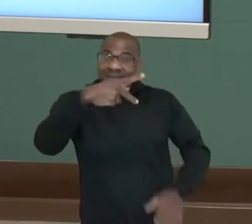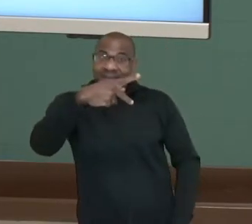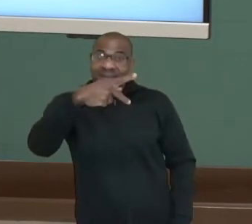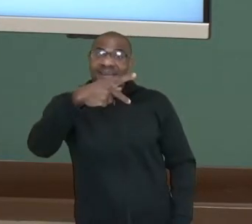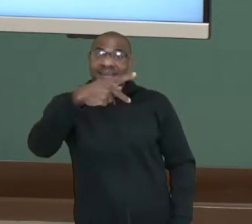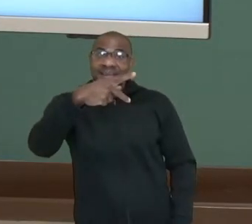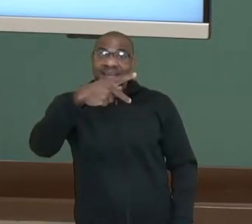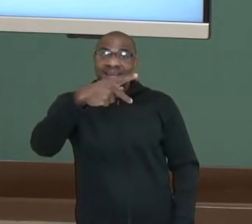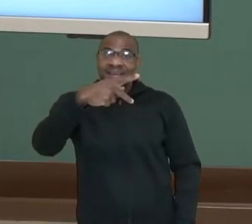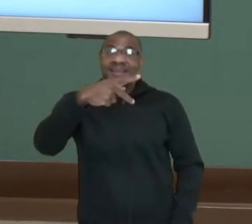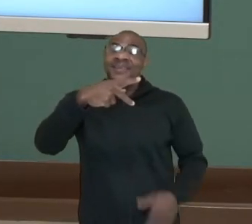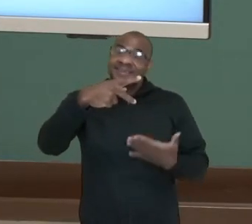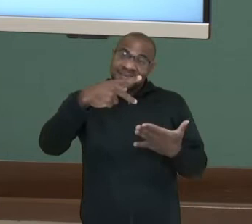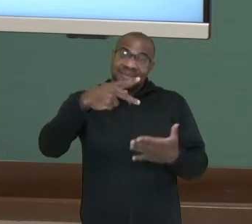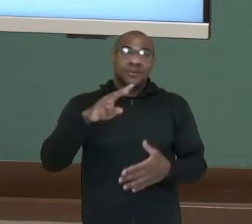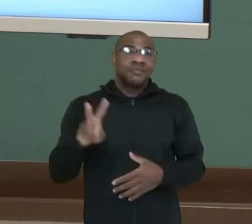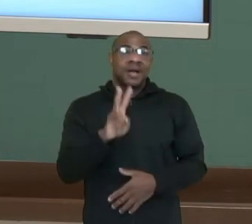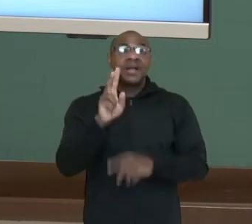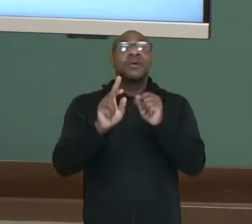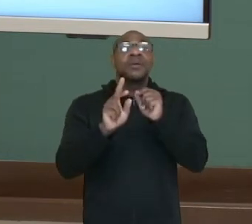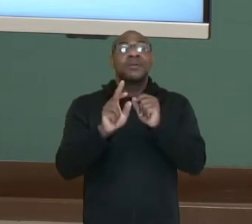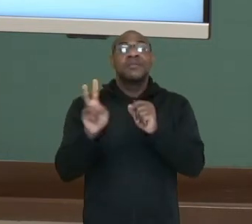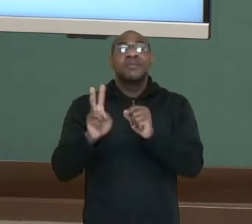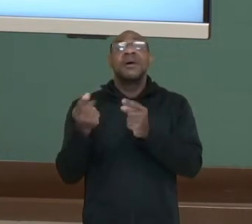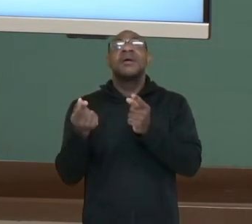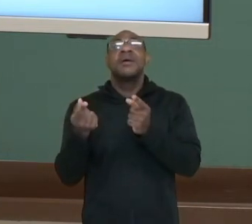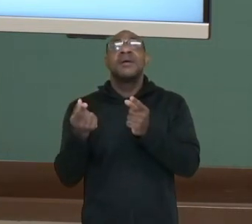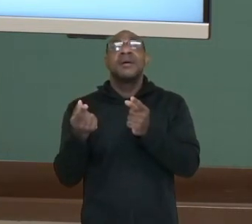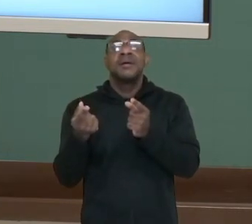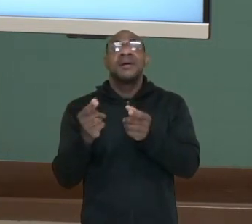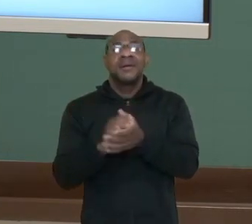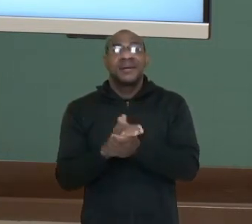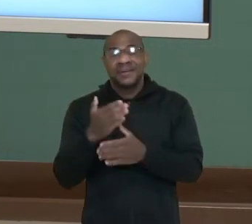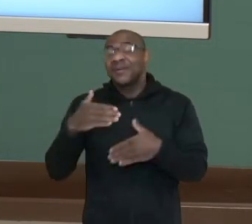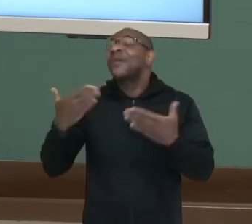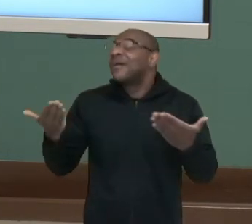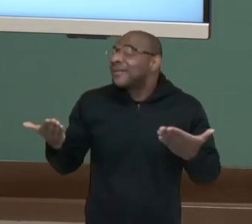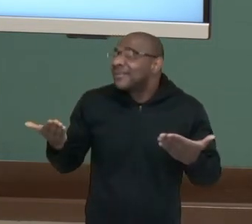Então, o valor que vai ser fornecido vai ser o... Isso mesmo.